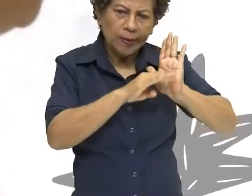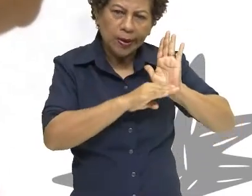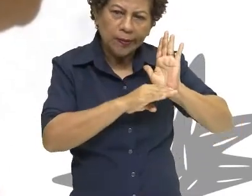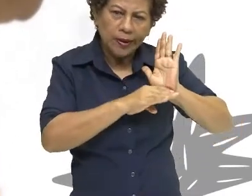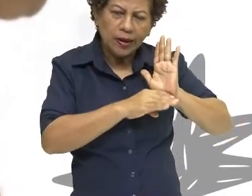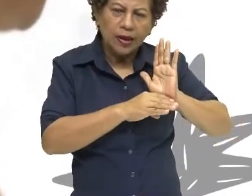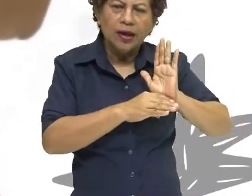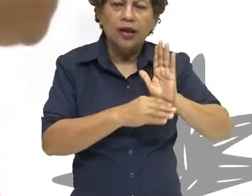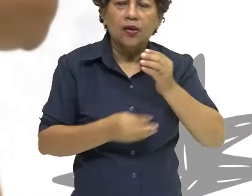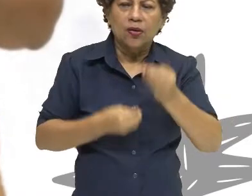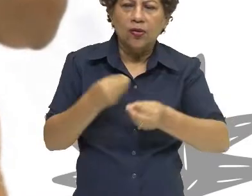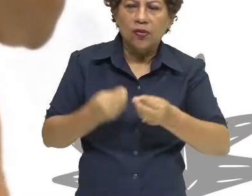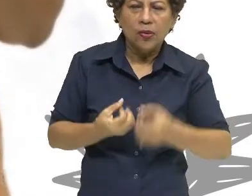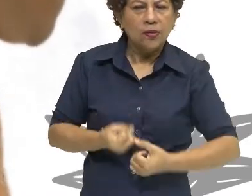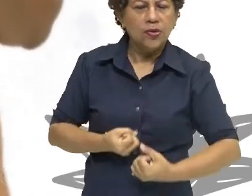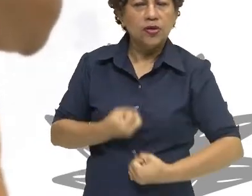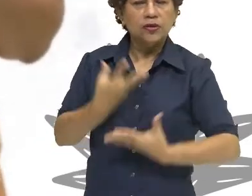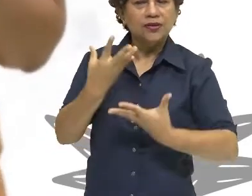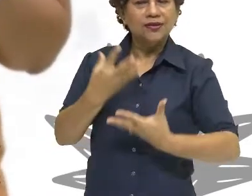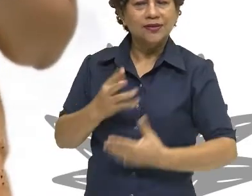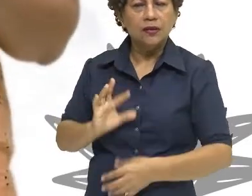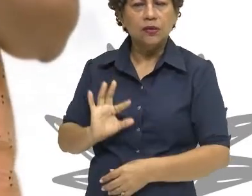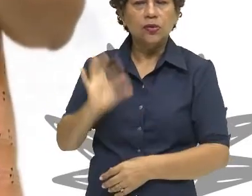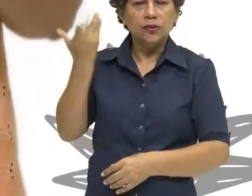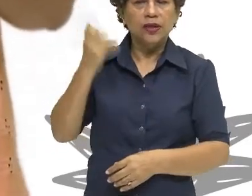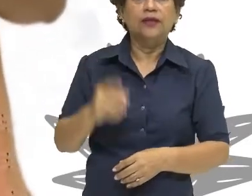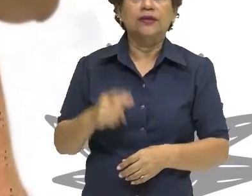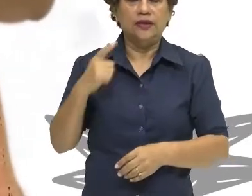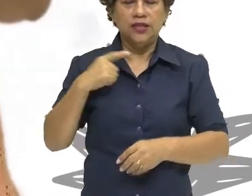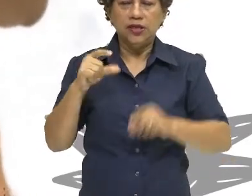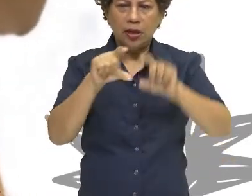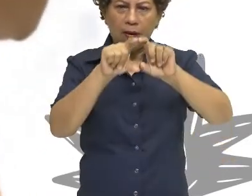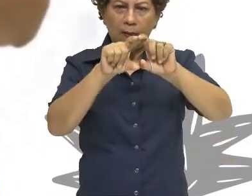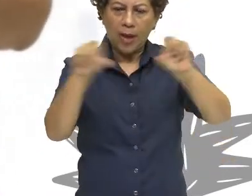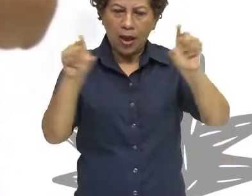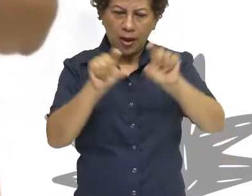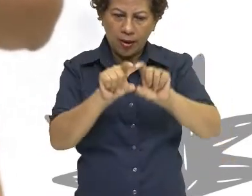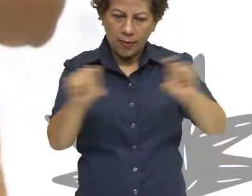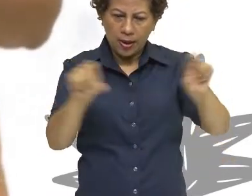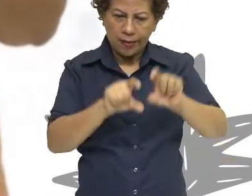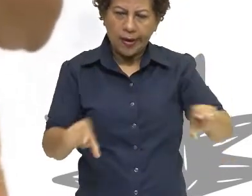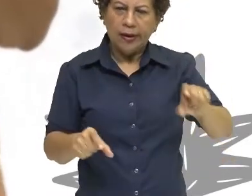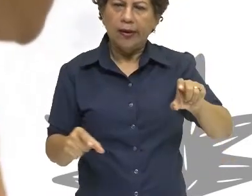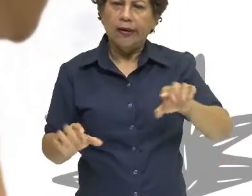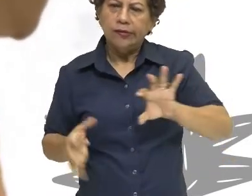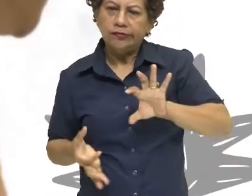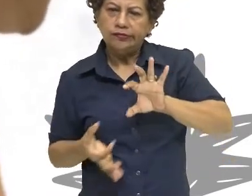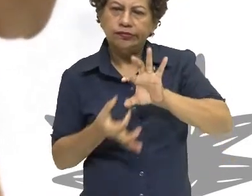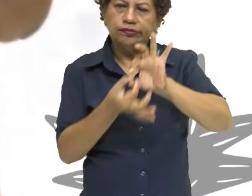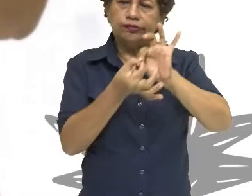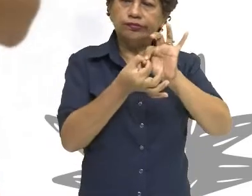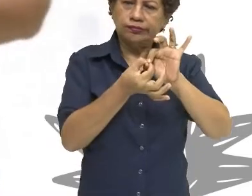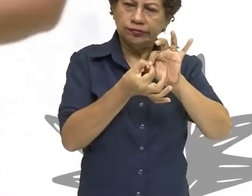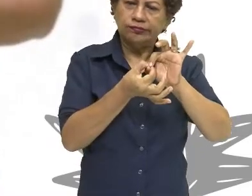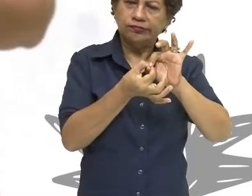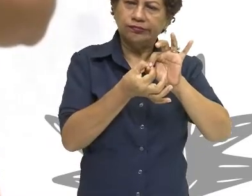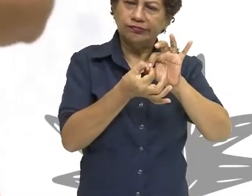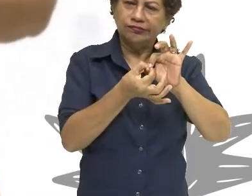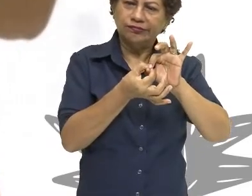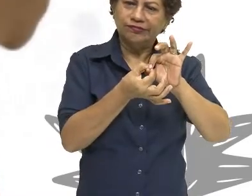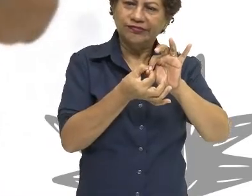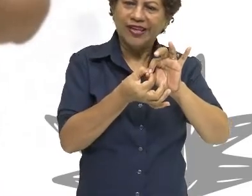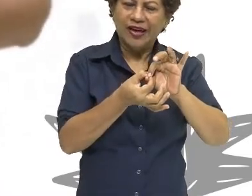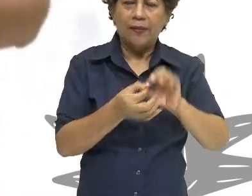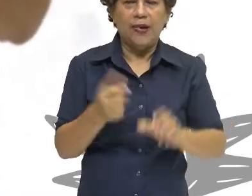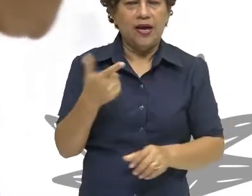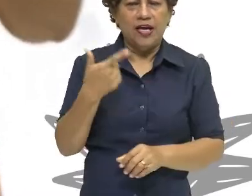ritmo de poema, porque a gente vê que temos um verso rimando com o outro sendo intercalado por um verso que não rima.